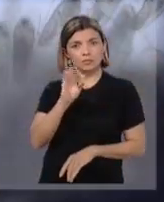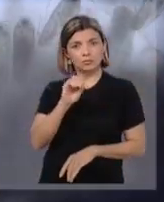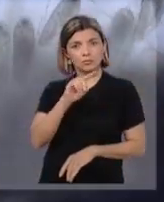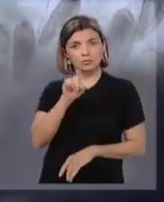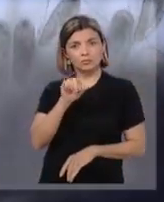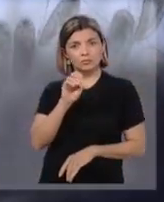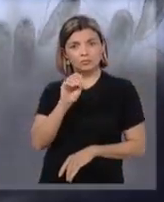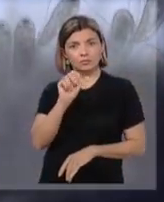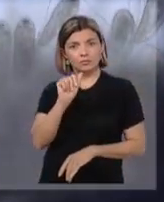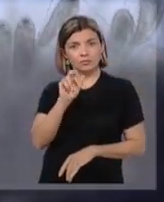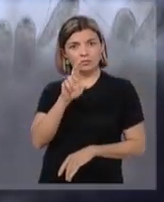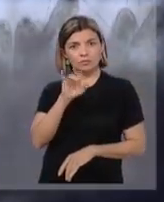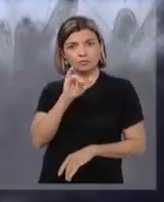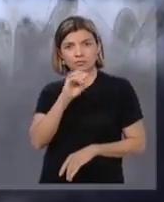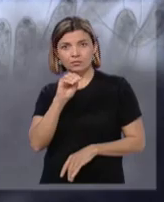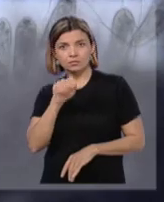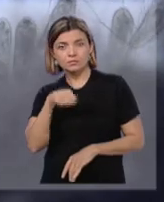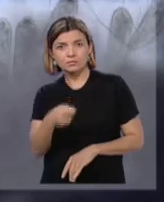protozoários